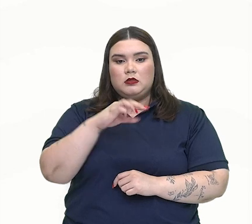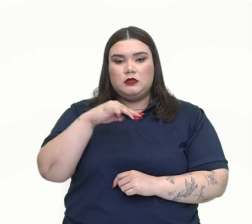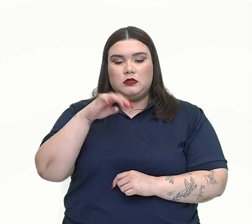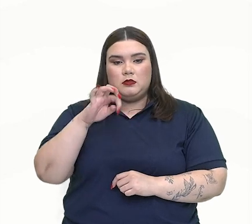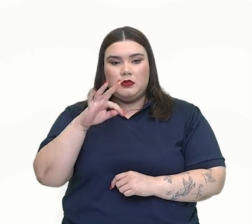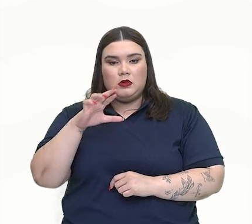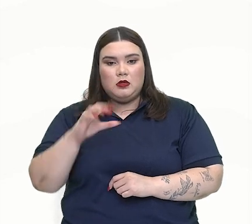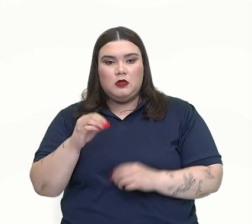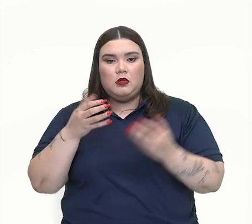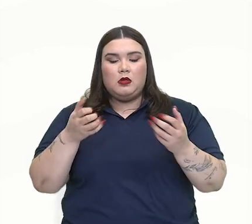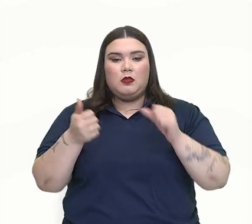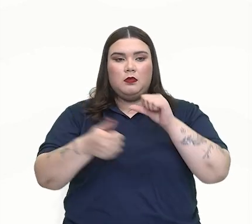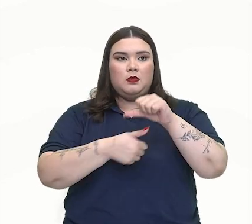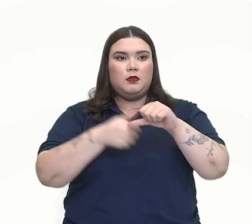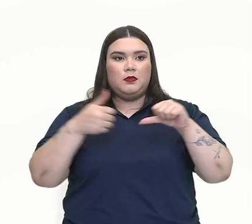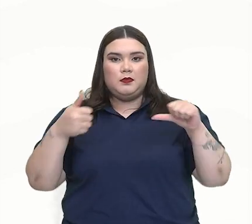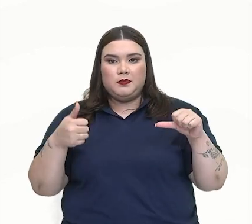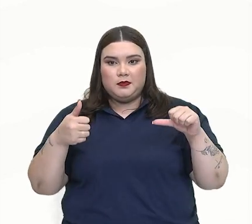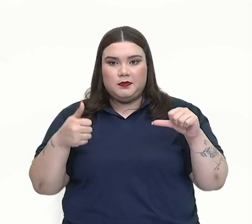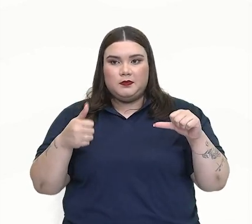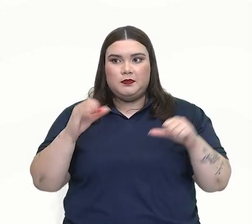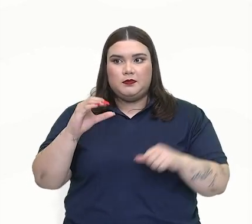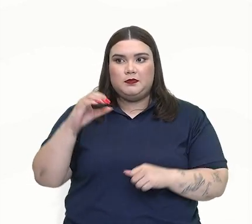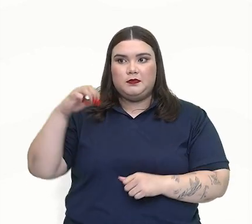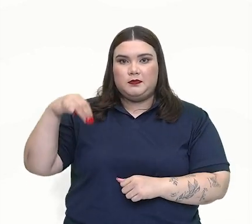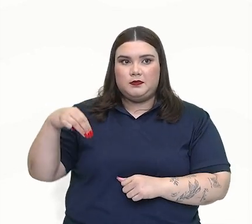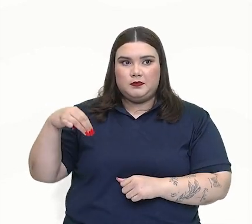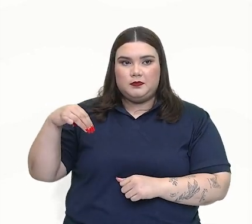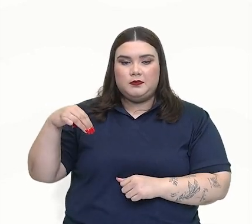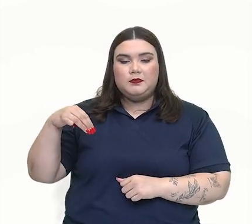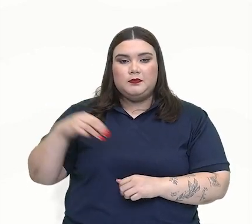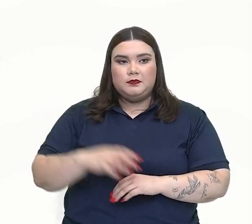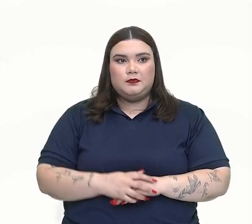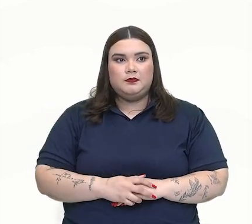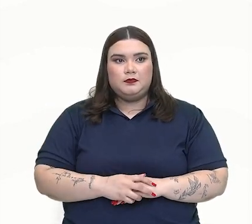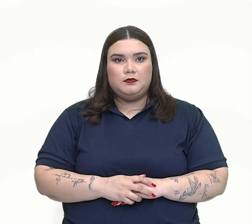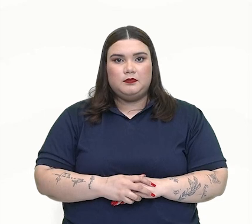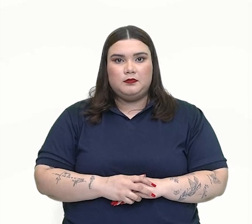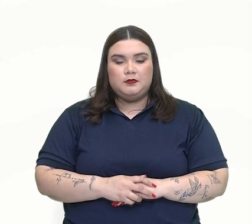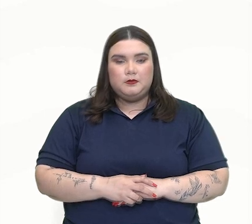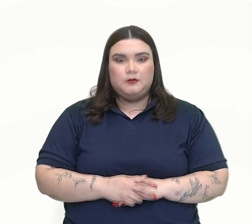para centímetro cúbico.